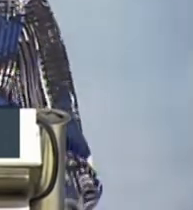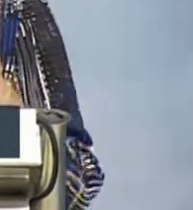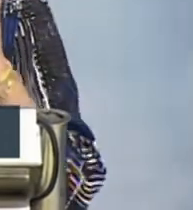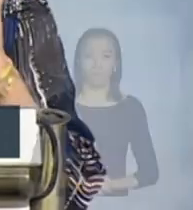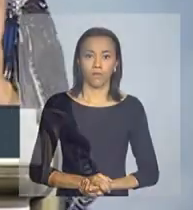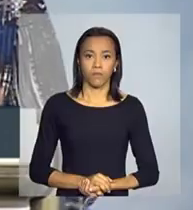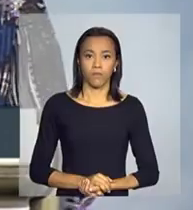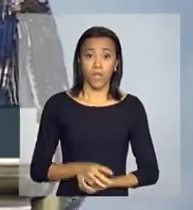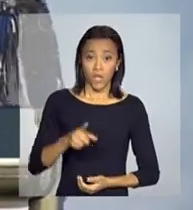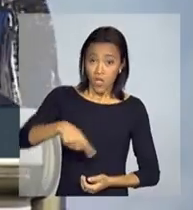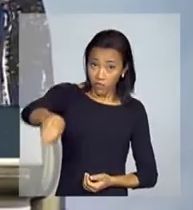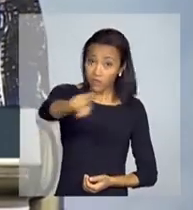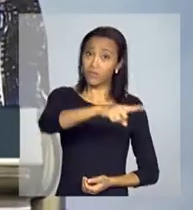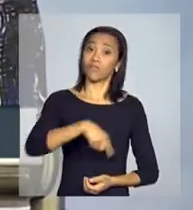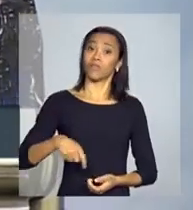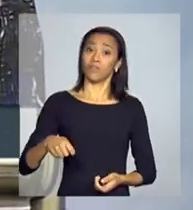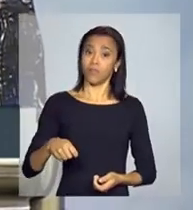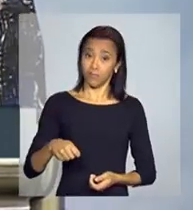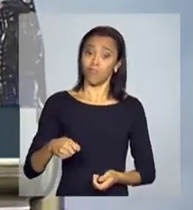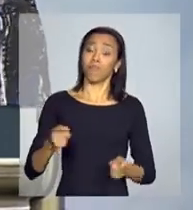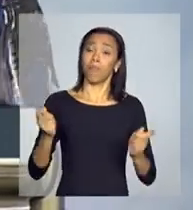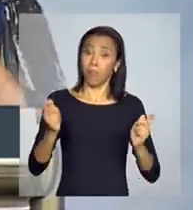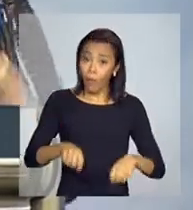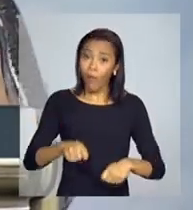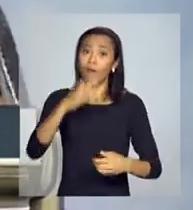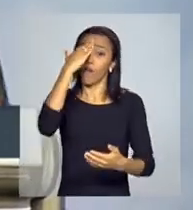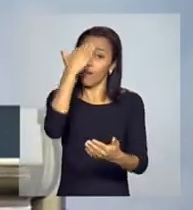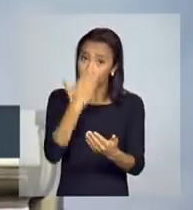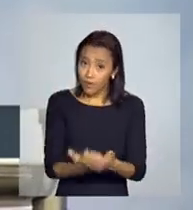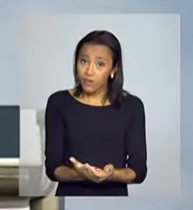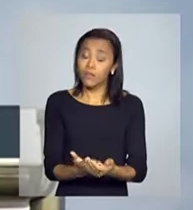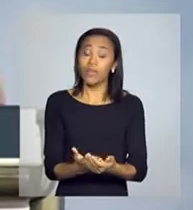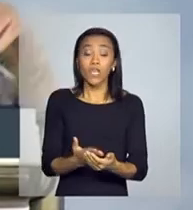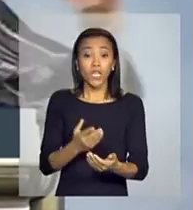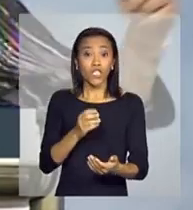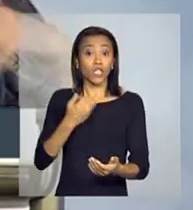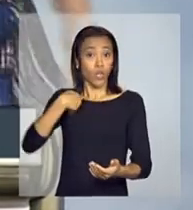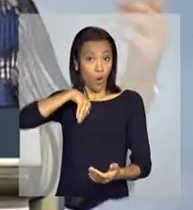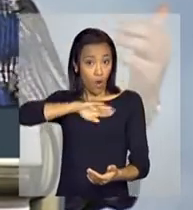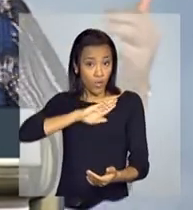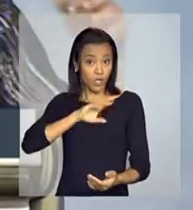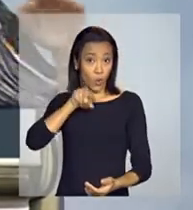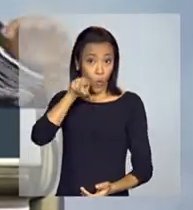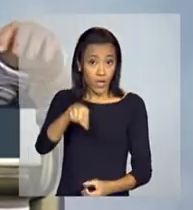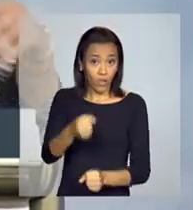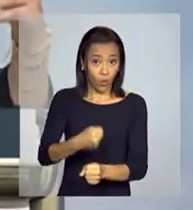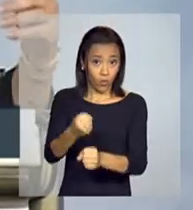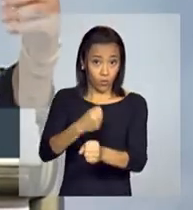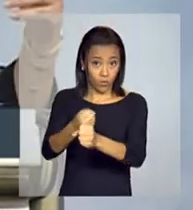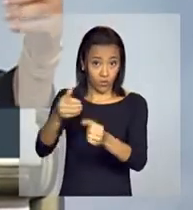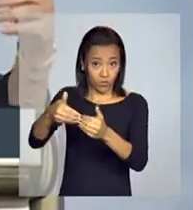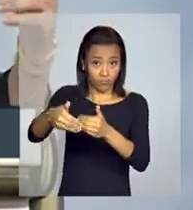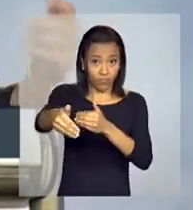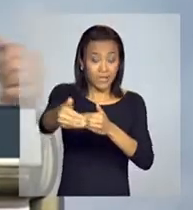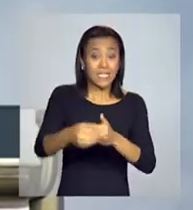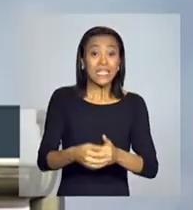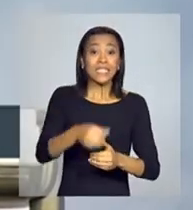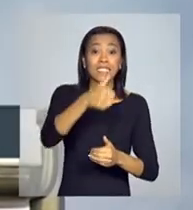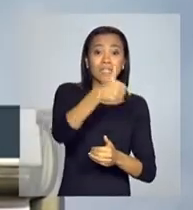E vocês podem ter certeza que nós, com esse trecho, vamos chegar a